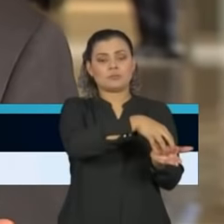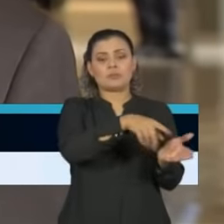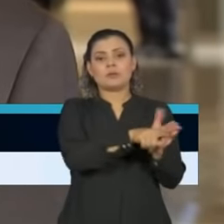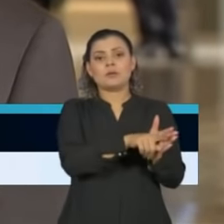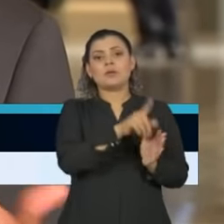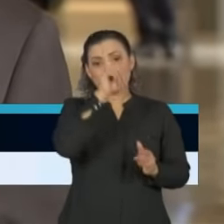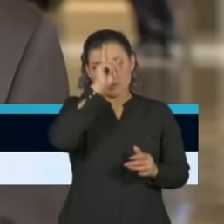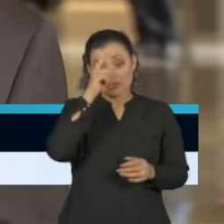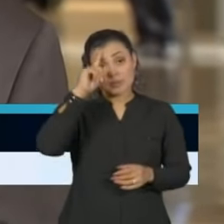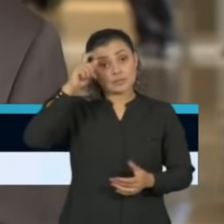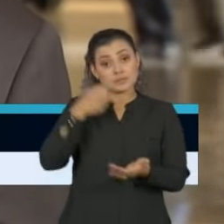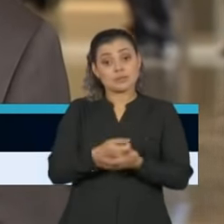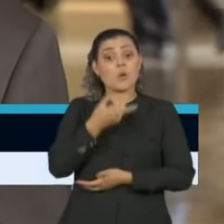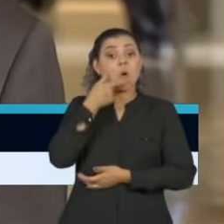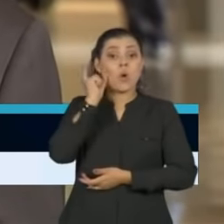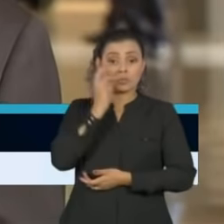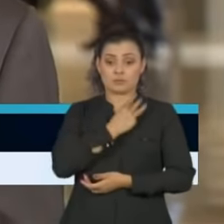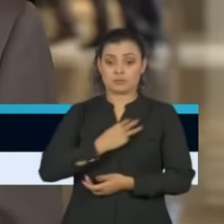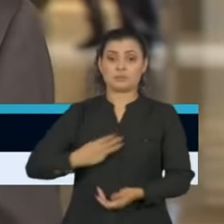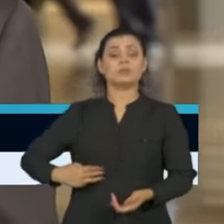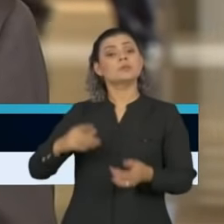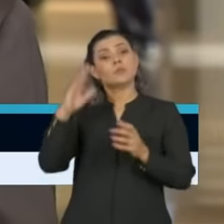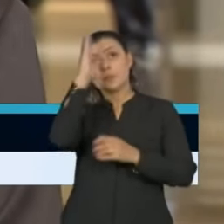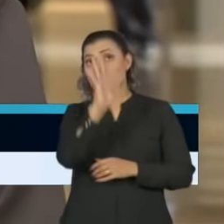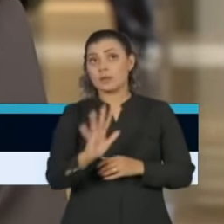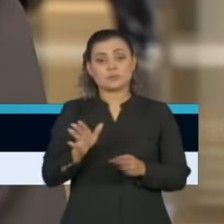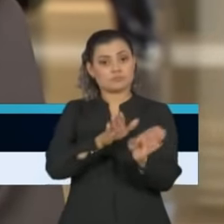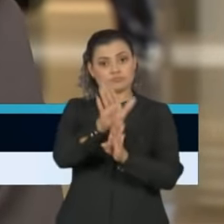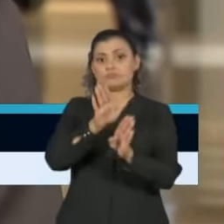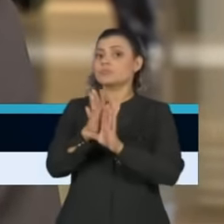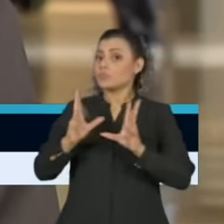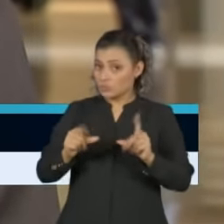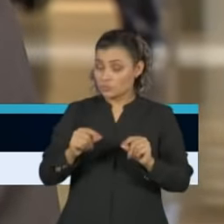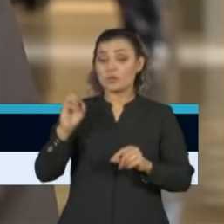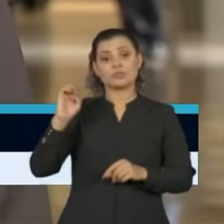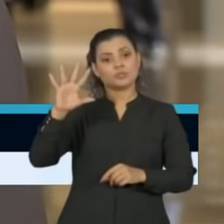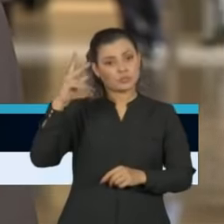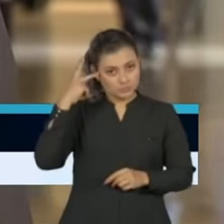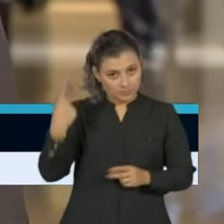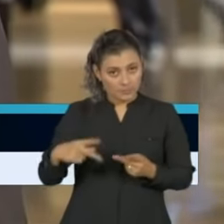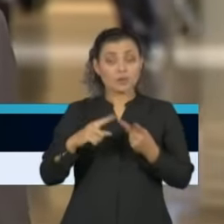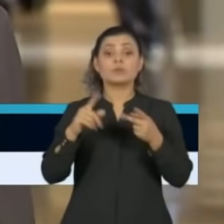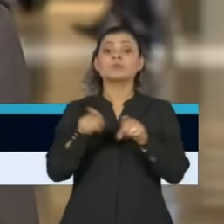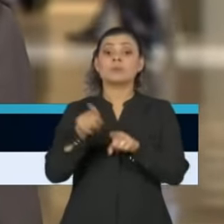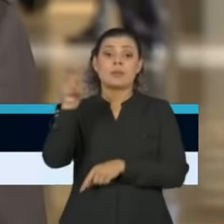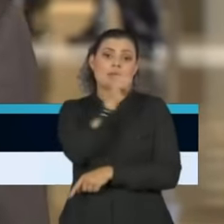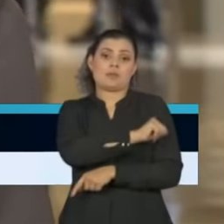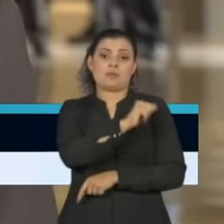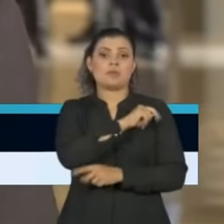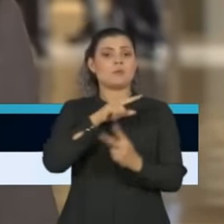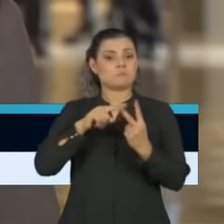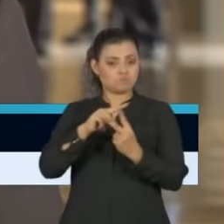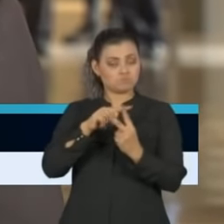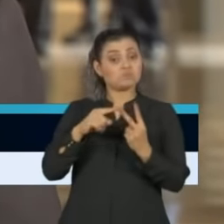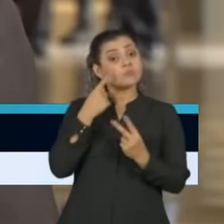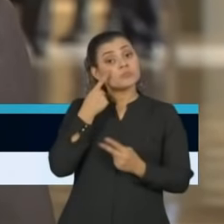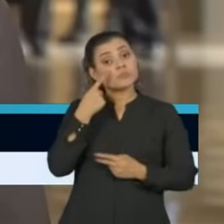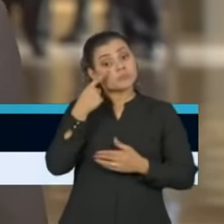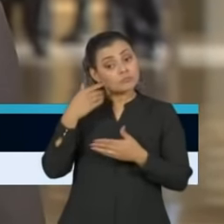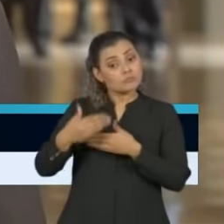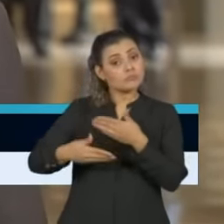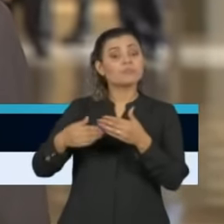do ministro, que serve para o Brasil inteiro. Isso serve para o estado de São Paulo e para o estado do Rio de Janeiro. Então vamos ver